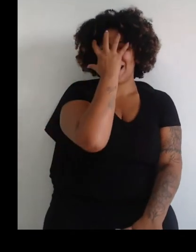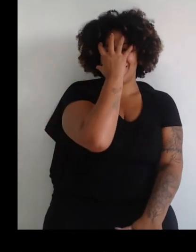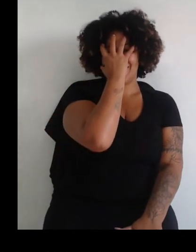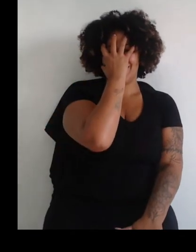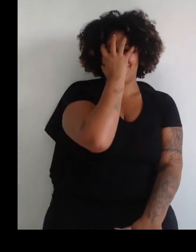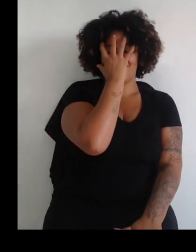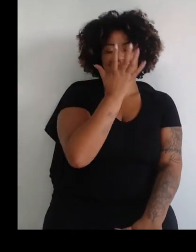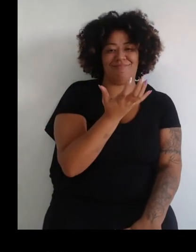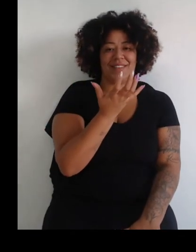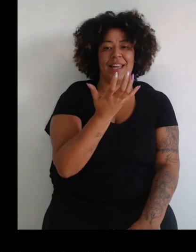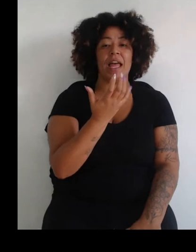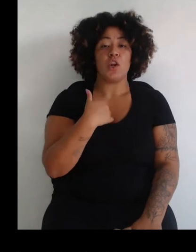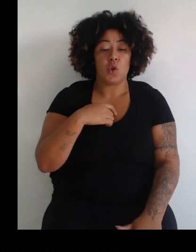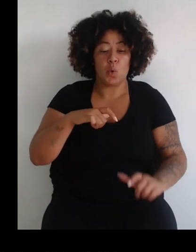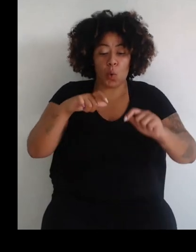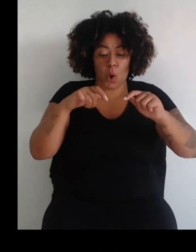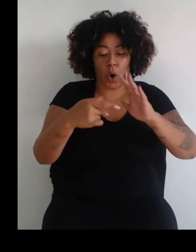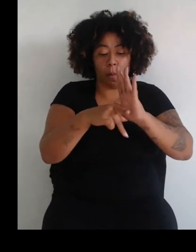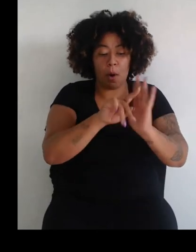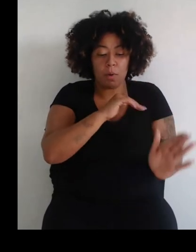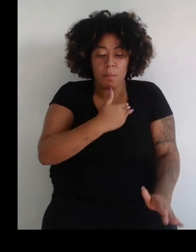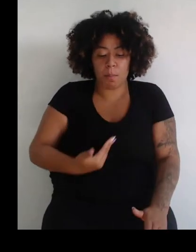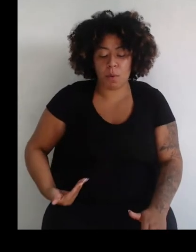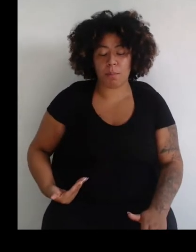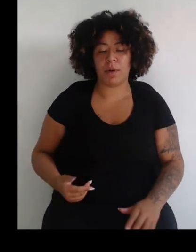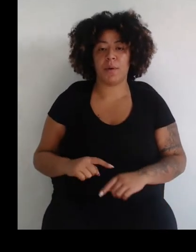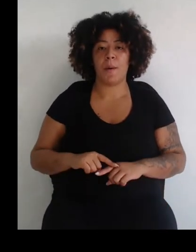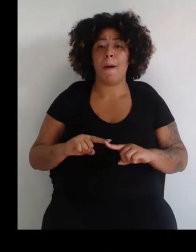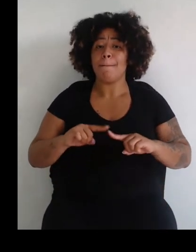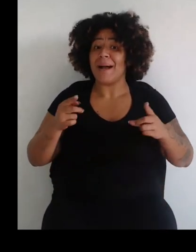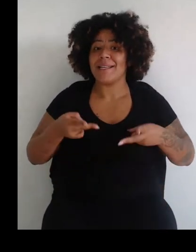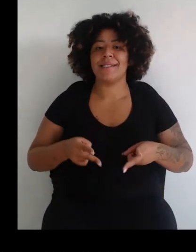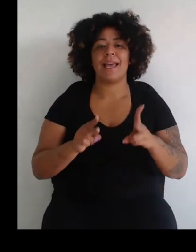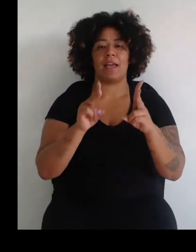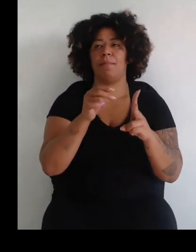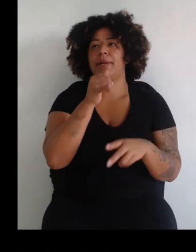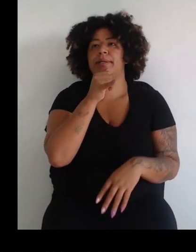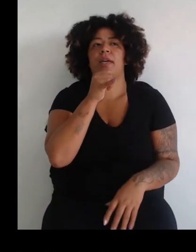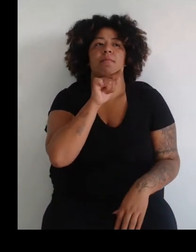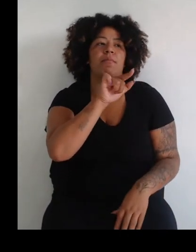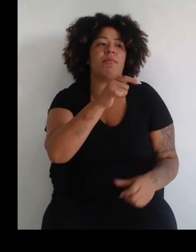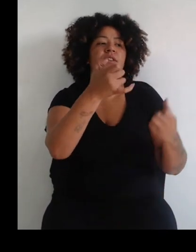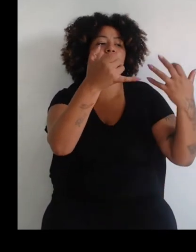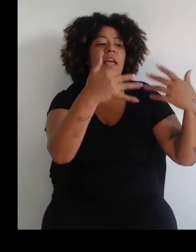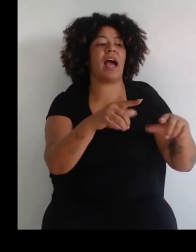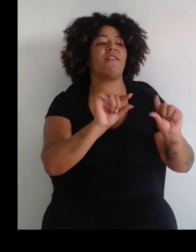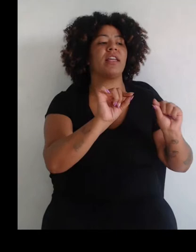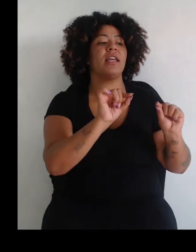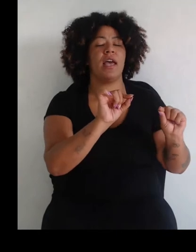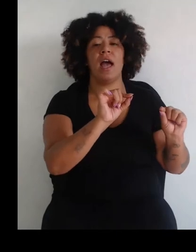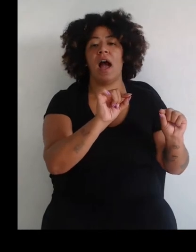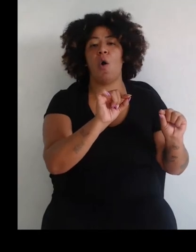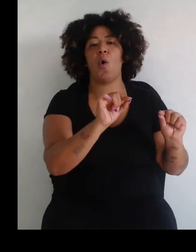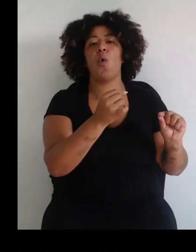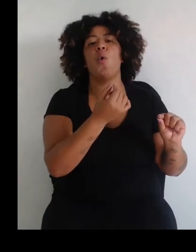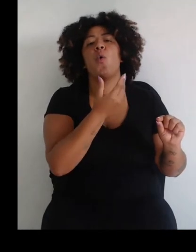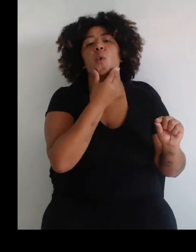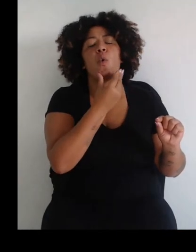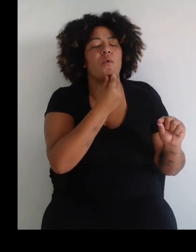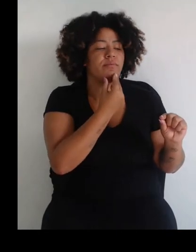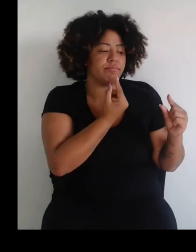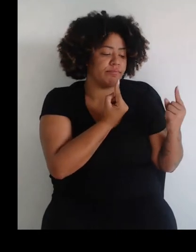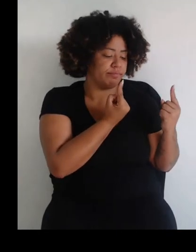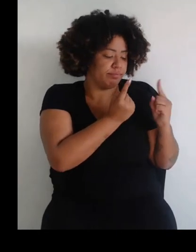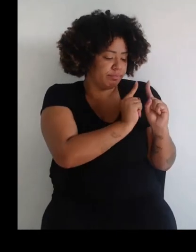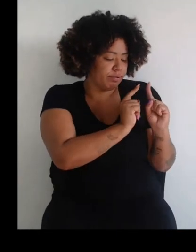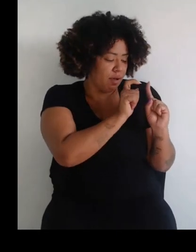seguem o mesmo padrão eles ficam ao lado de uma pessoa jovem e pensam que podem obter algum incentivo olham para o seu rosto